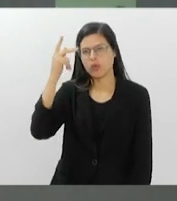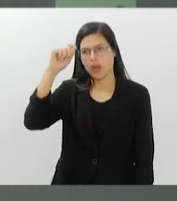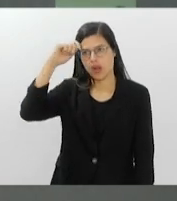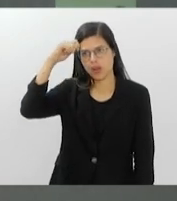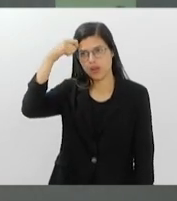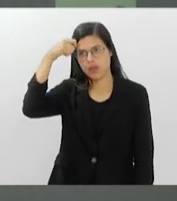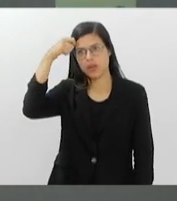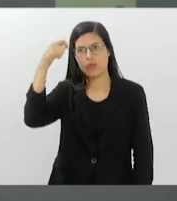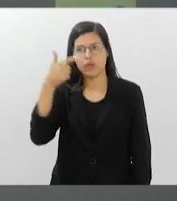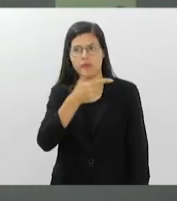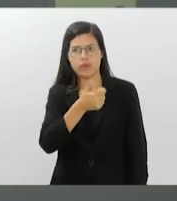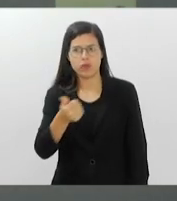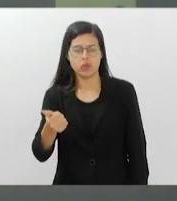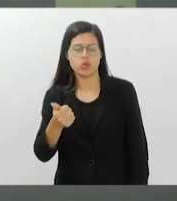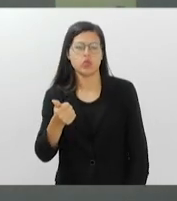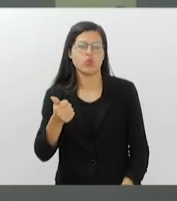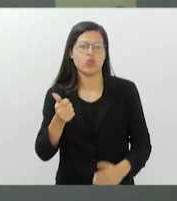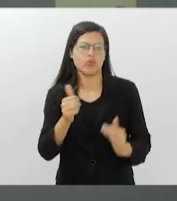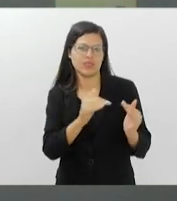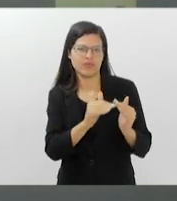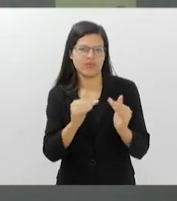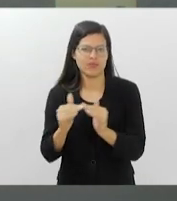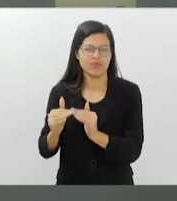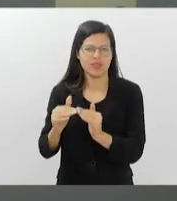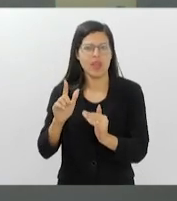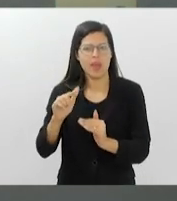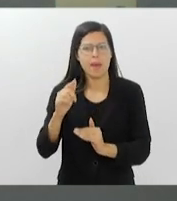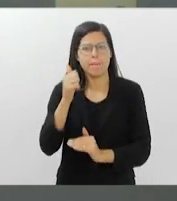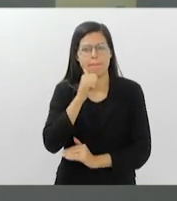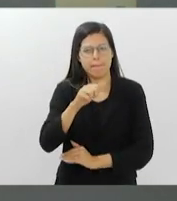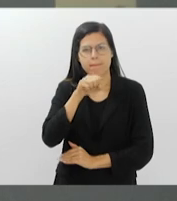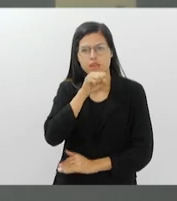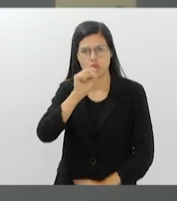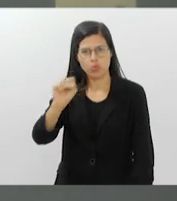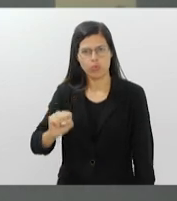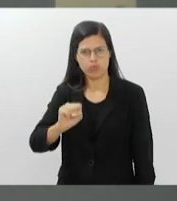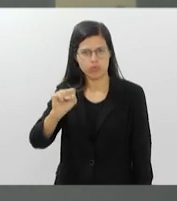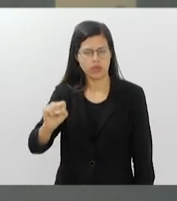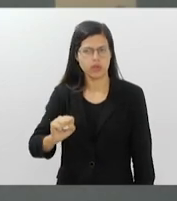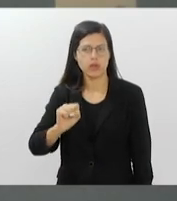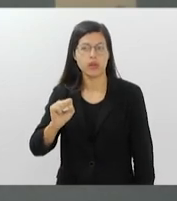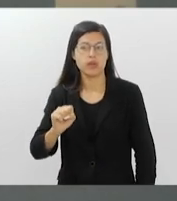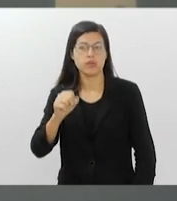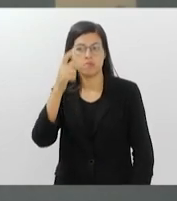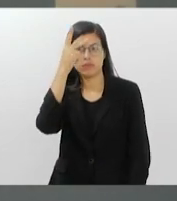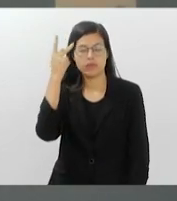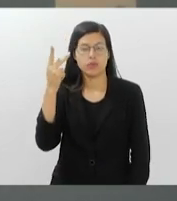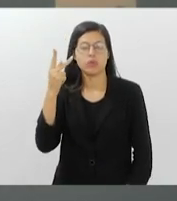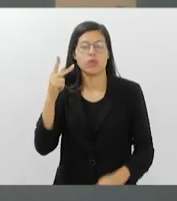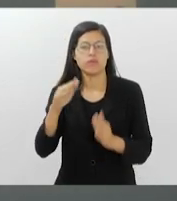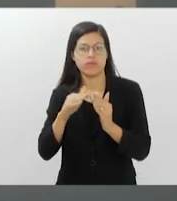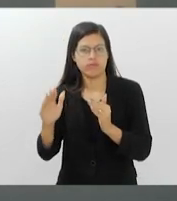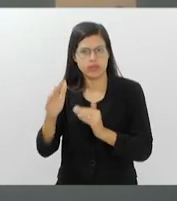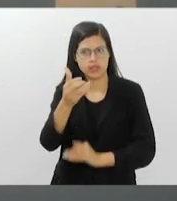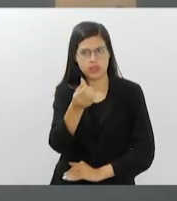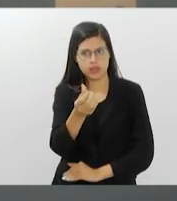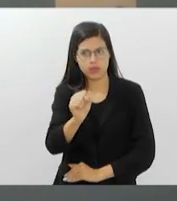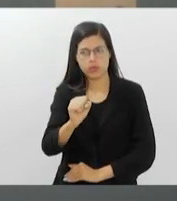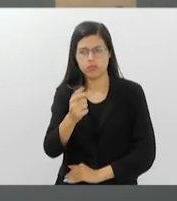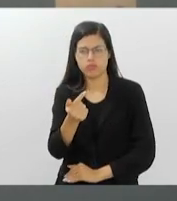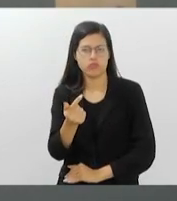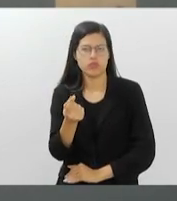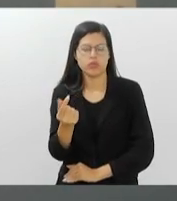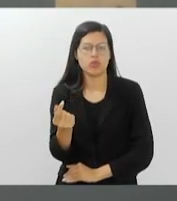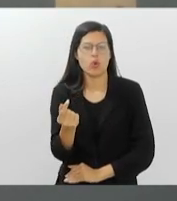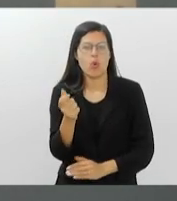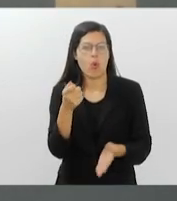são lares são formados por mã solos né ou monoparentais entre as pessoas que moram em favelas 68 não tiveram dinheiro para comprar